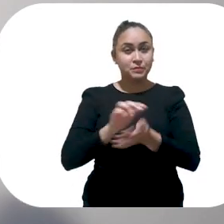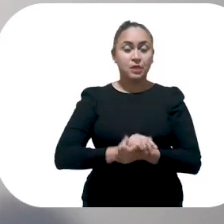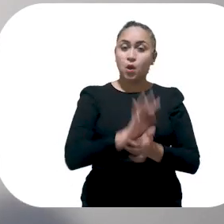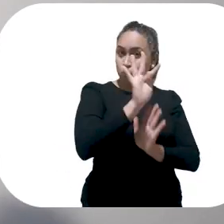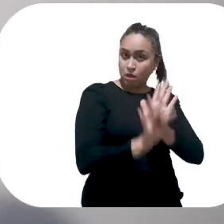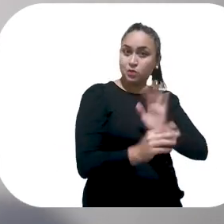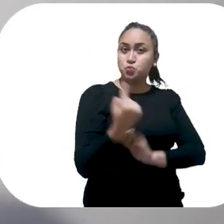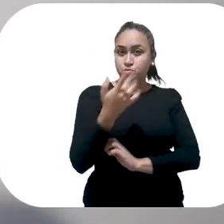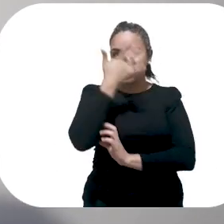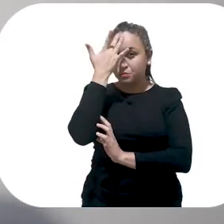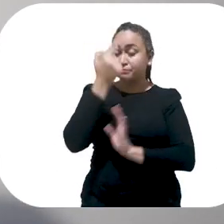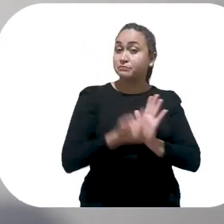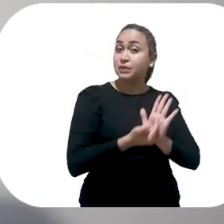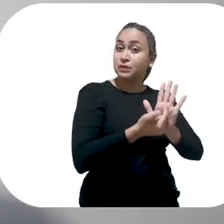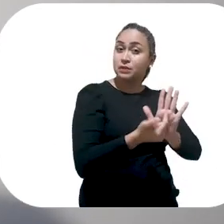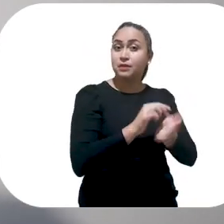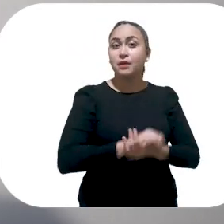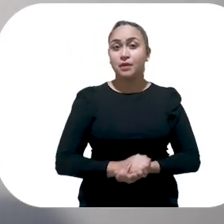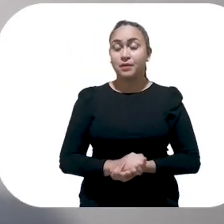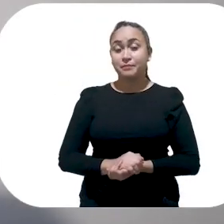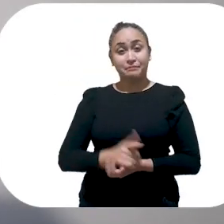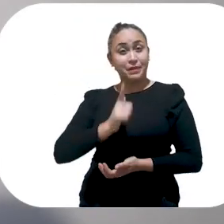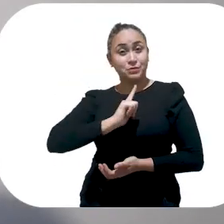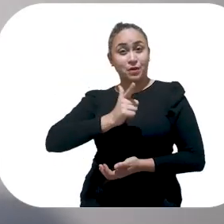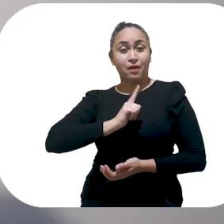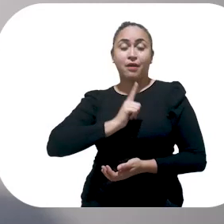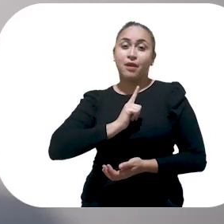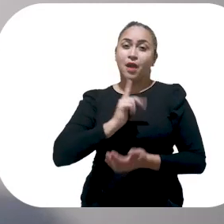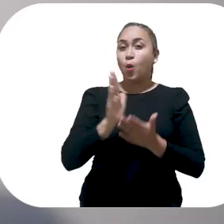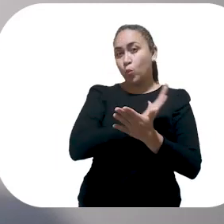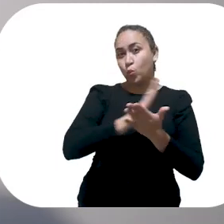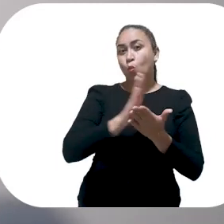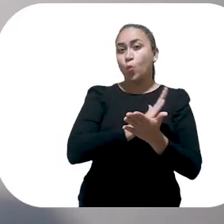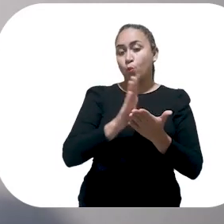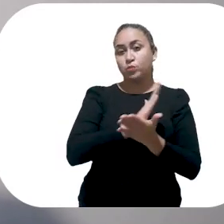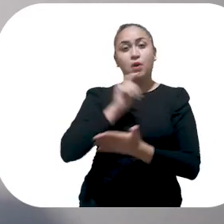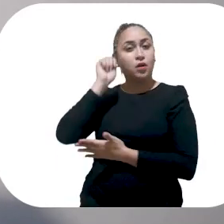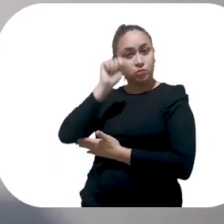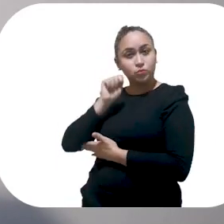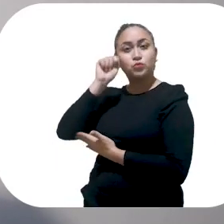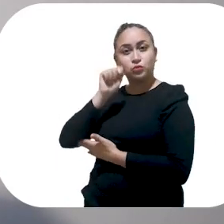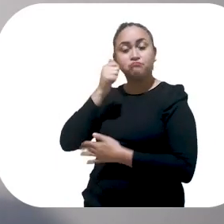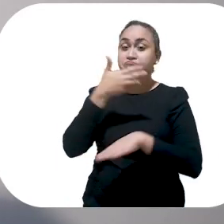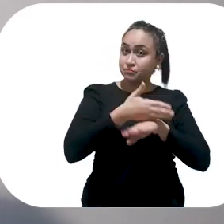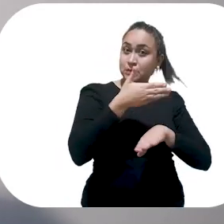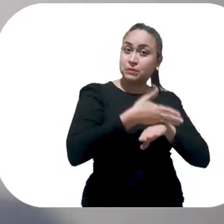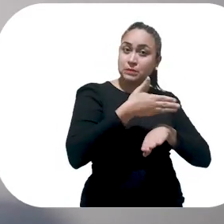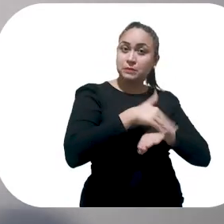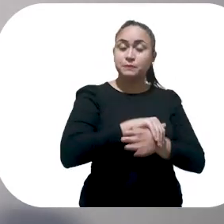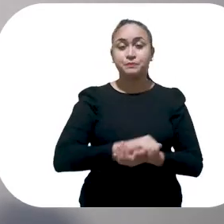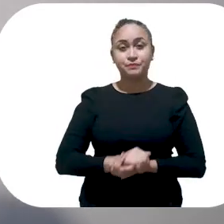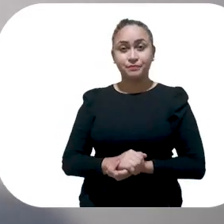monólogo, mas que trazemos em cena agora com algumas falas de alguns dos atores.